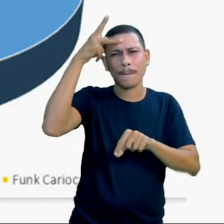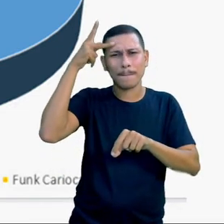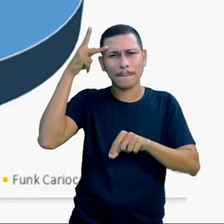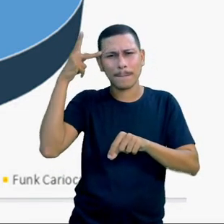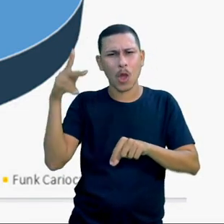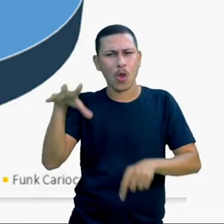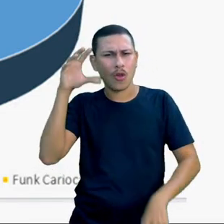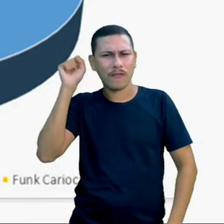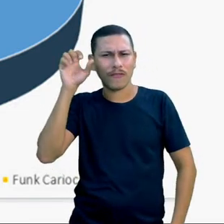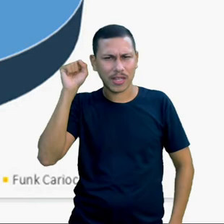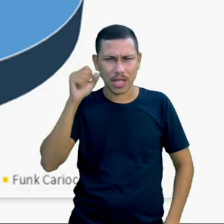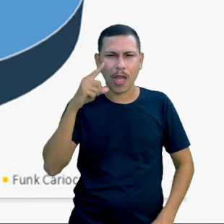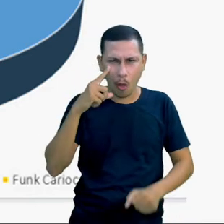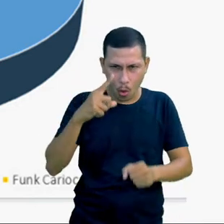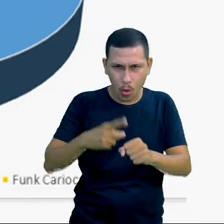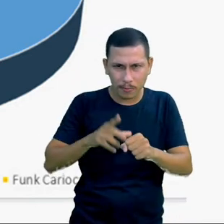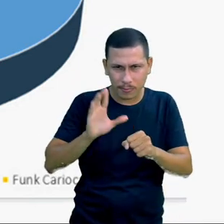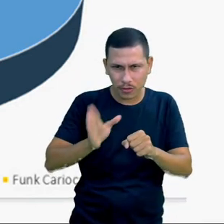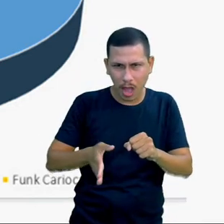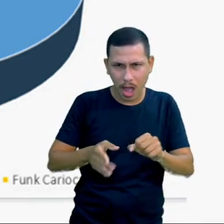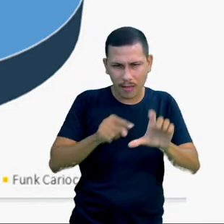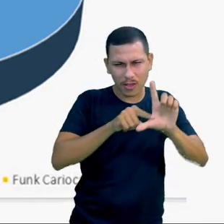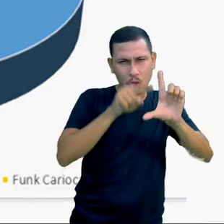Já descobriu?